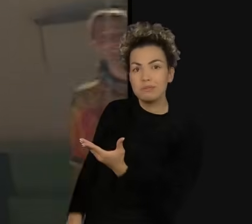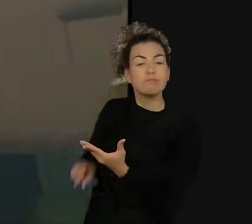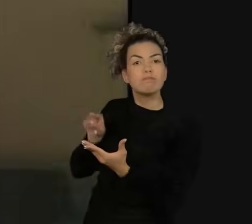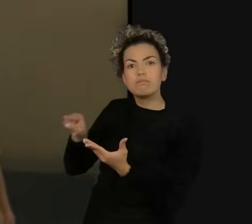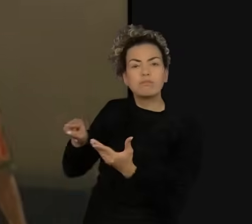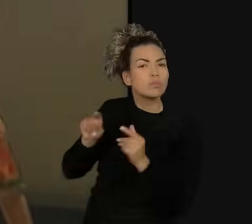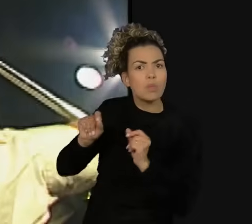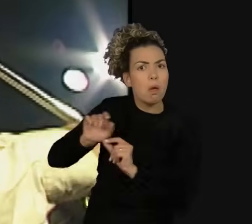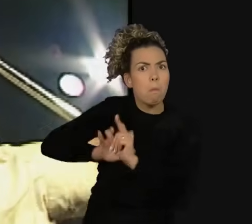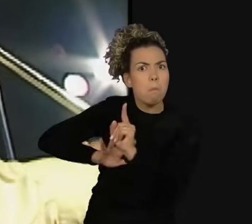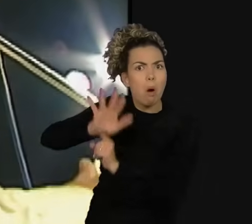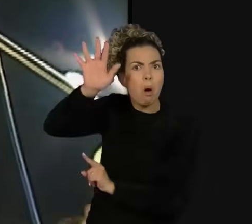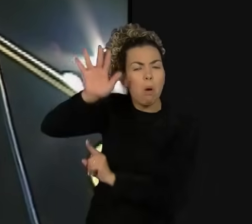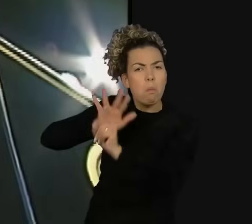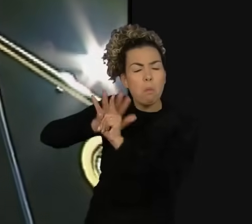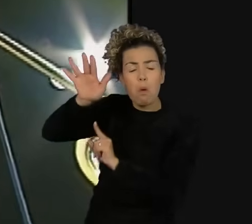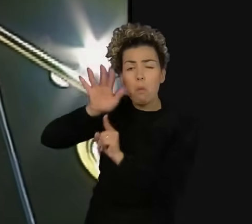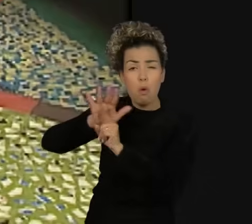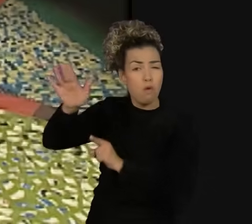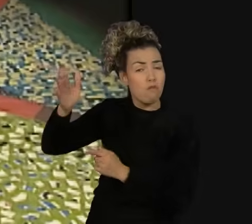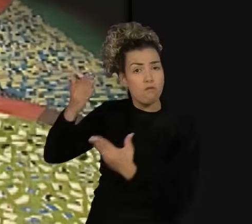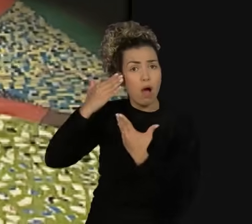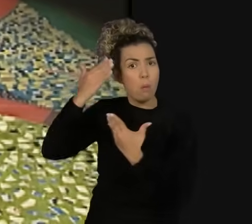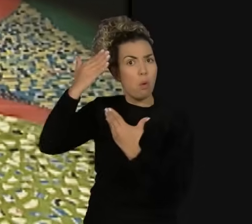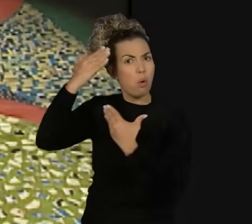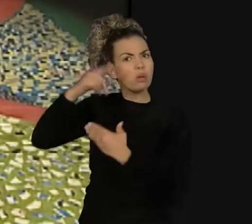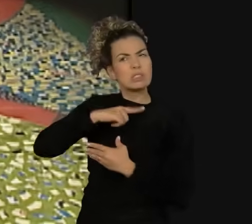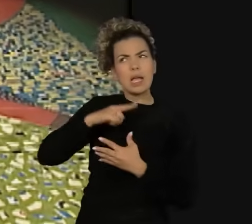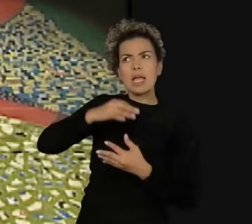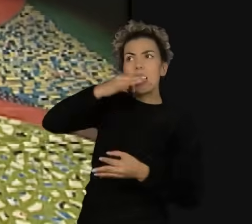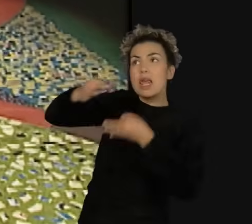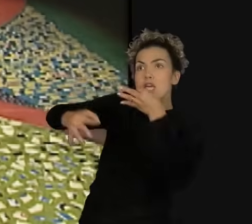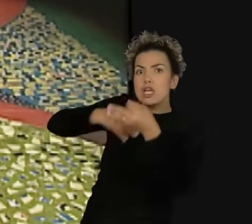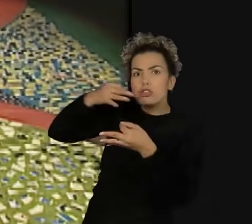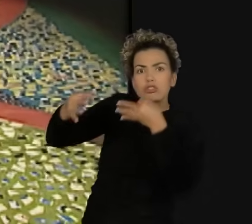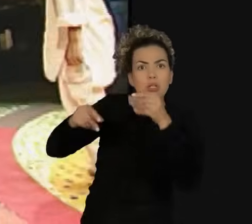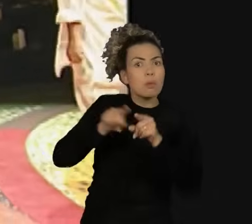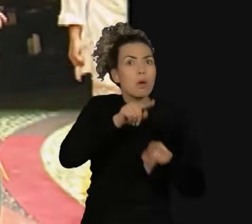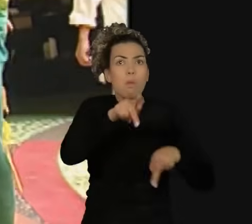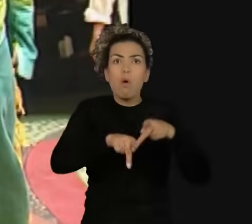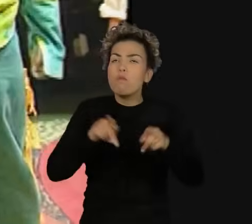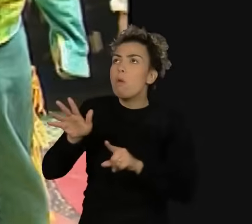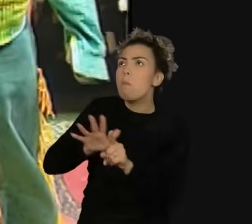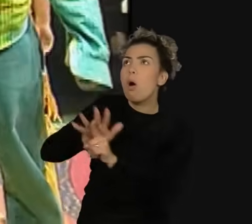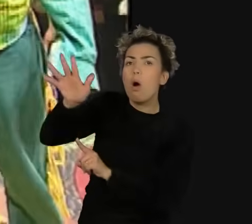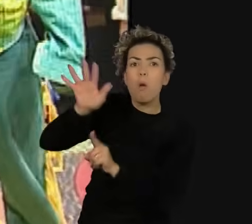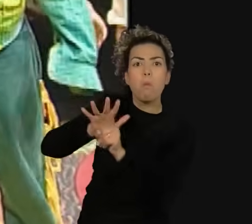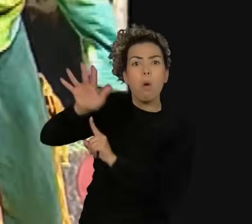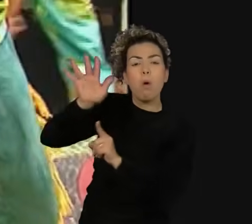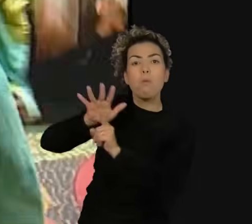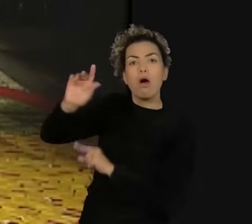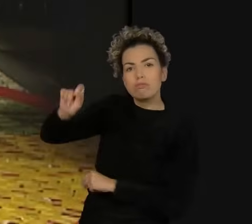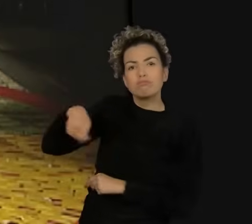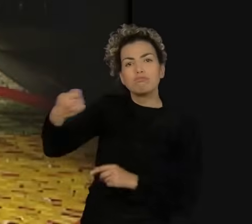conquistando enorme sucesso de crítica e de público e que deu nome ao grupo Pessoal do